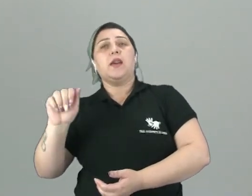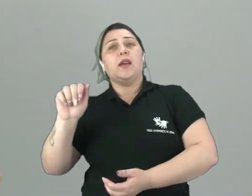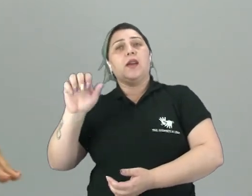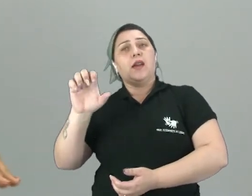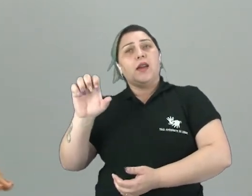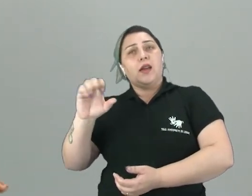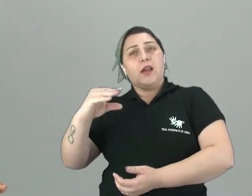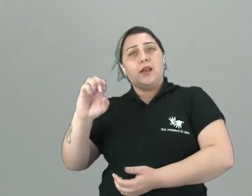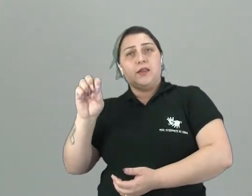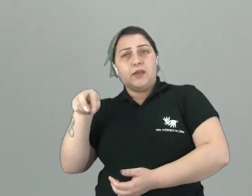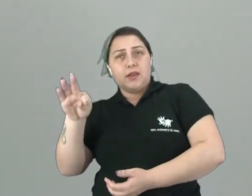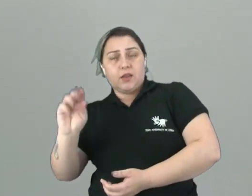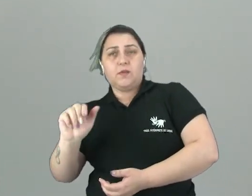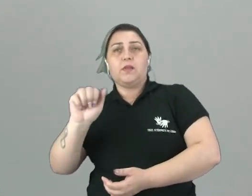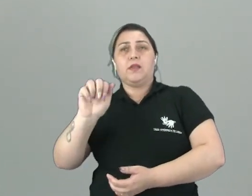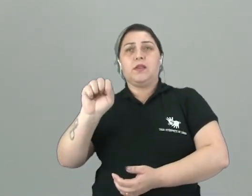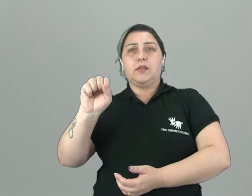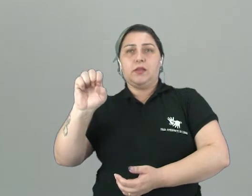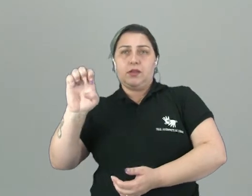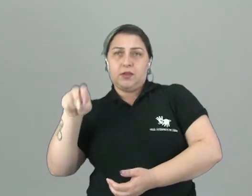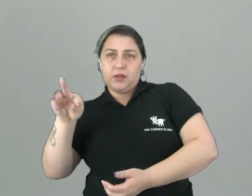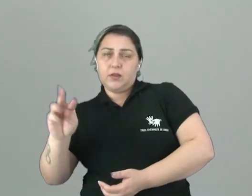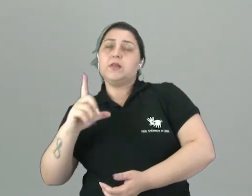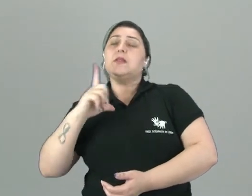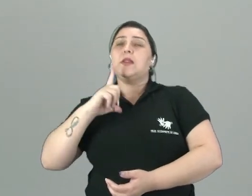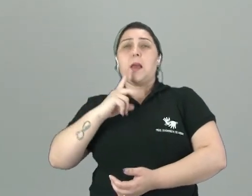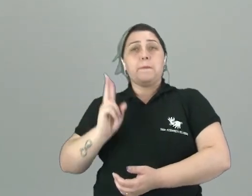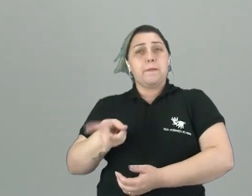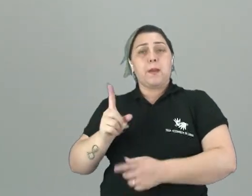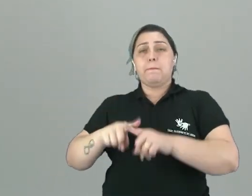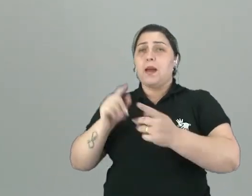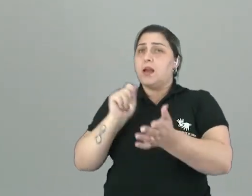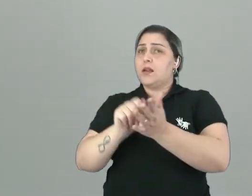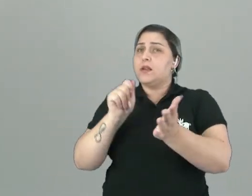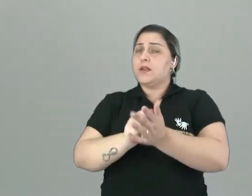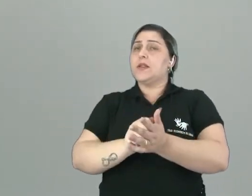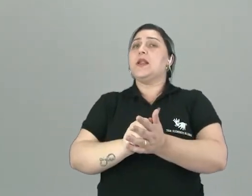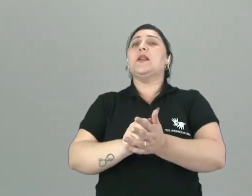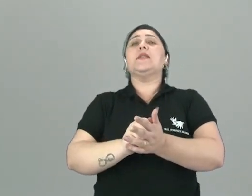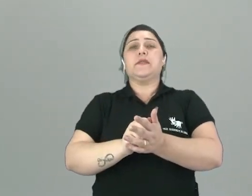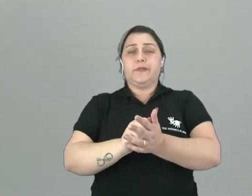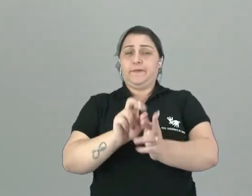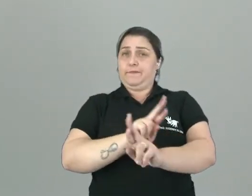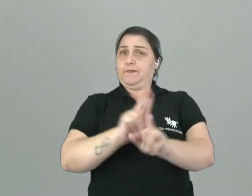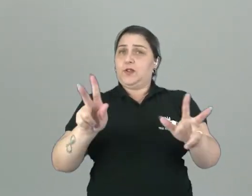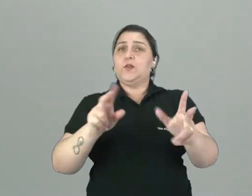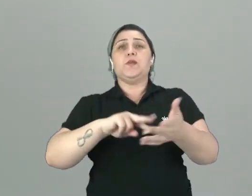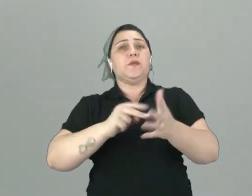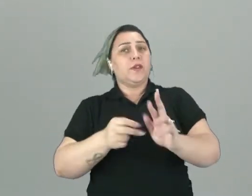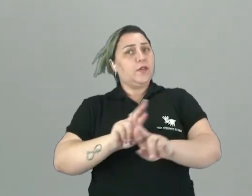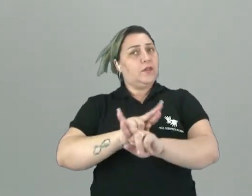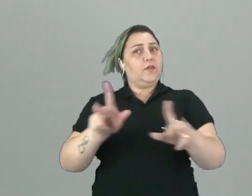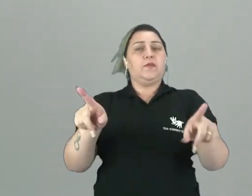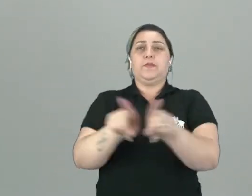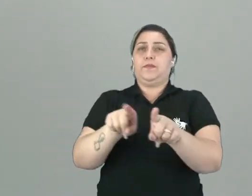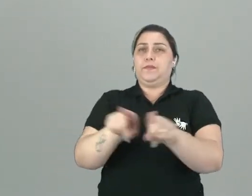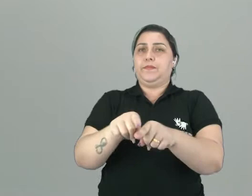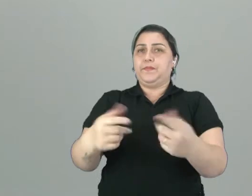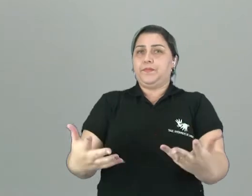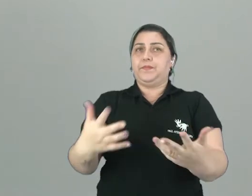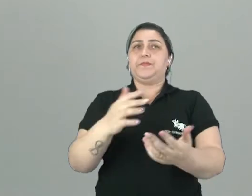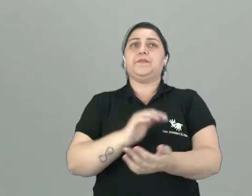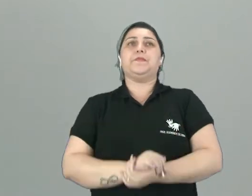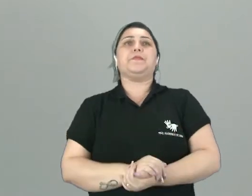C, existem. Mesma pronúncia, só que a grafia, a escrita são diferentes e os significados vão